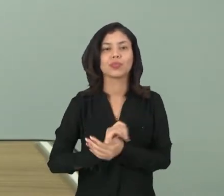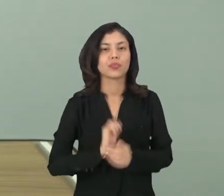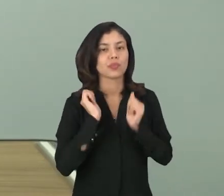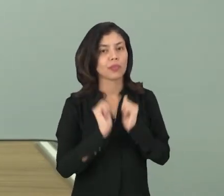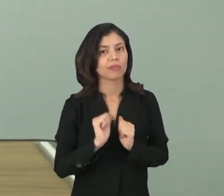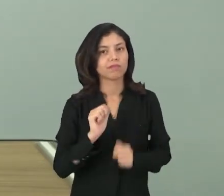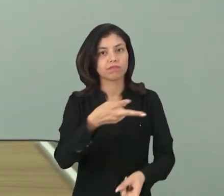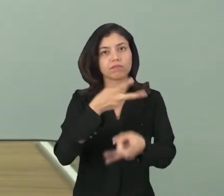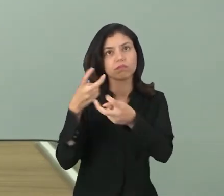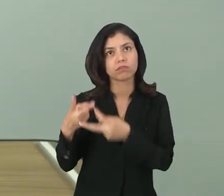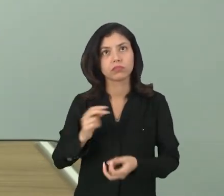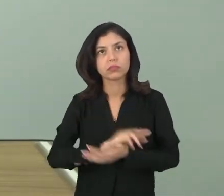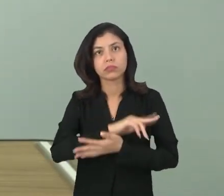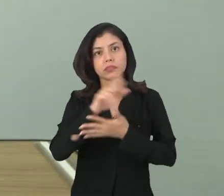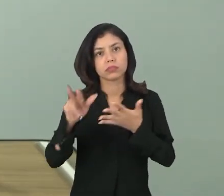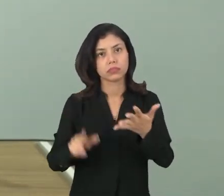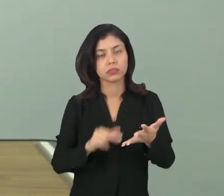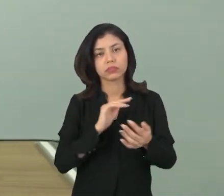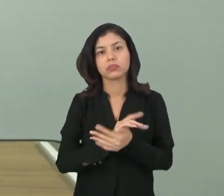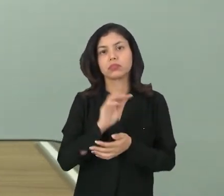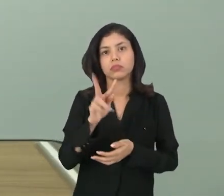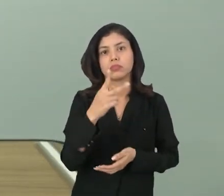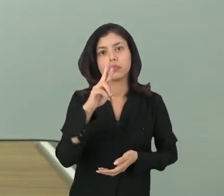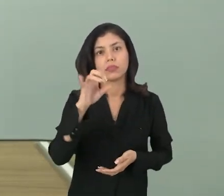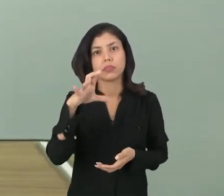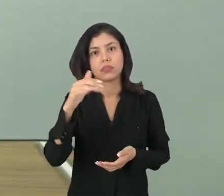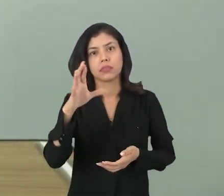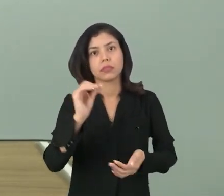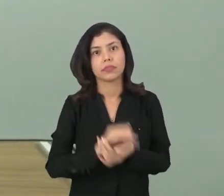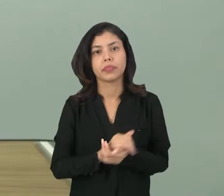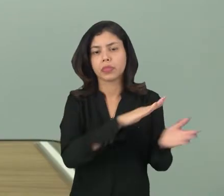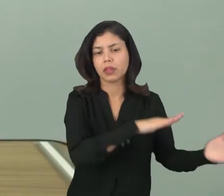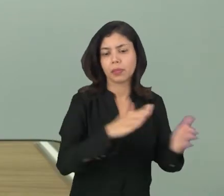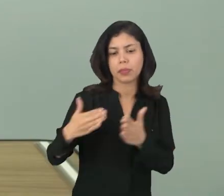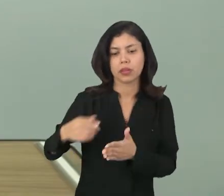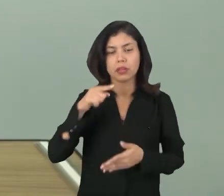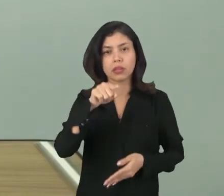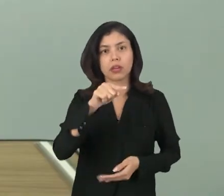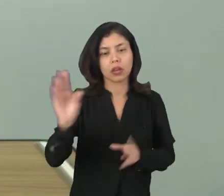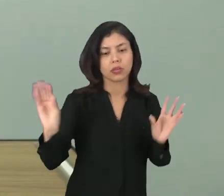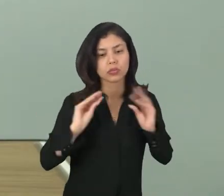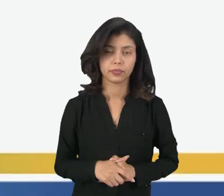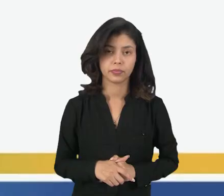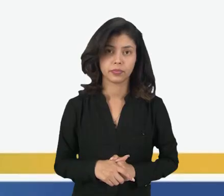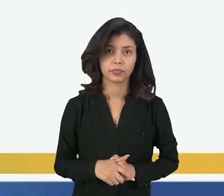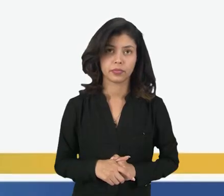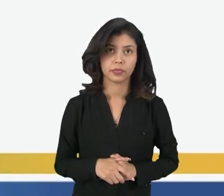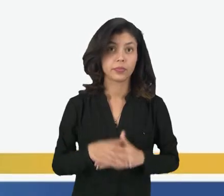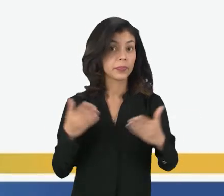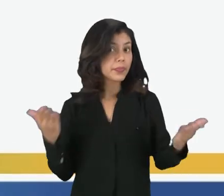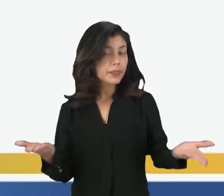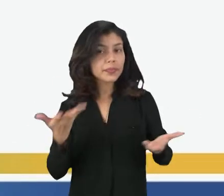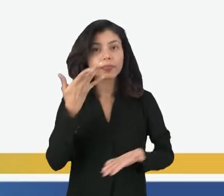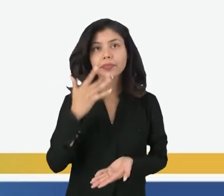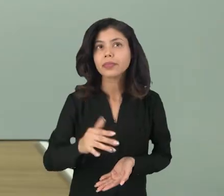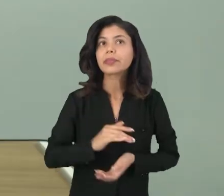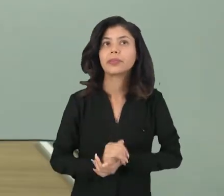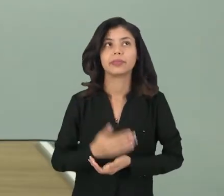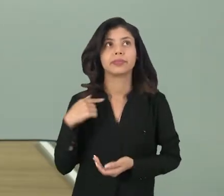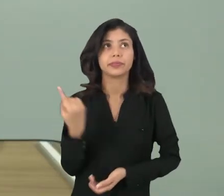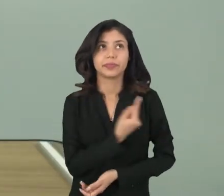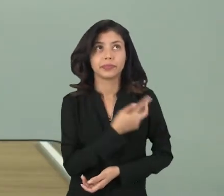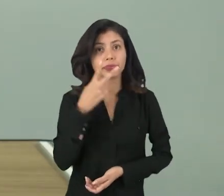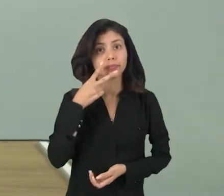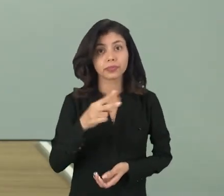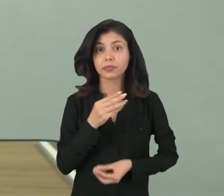podemos perceber várias heranças que nós adquirimos a partir dessa união de povos. Então, crianças, nós